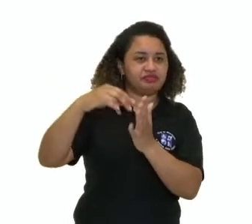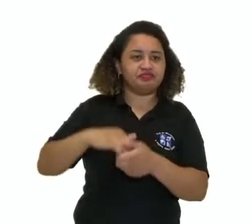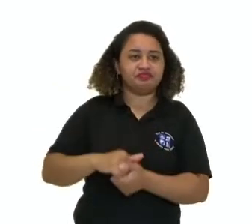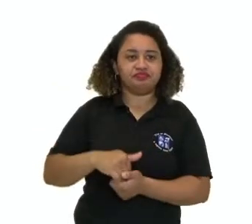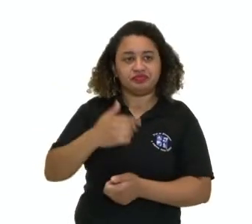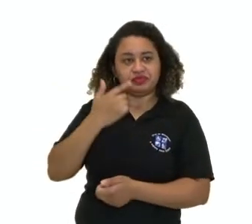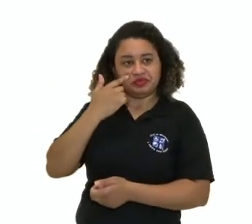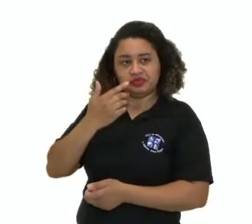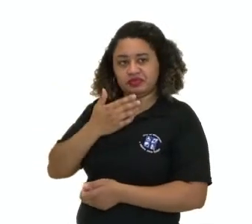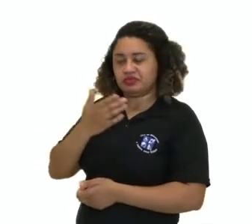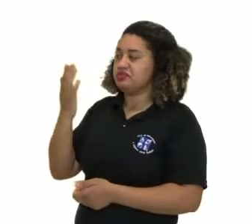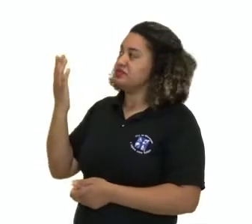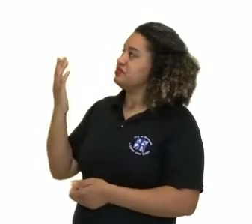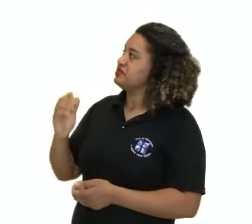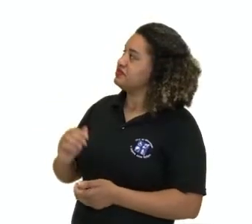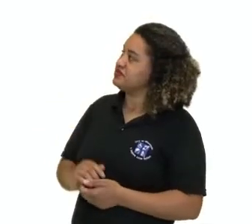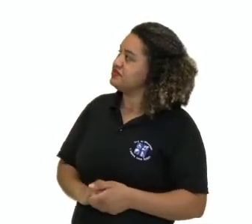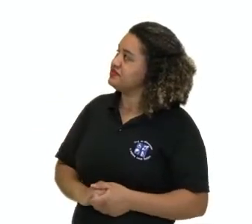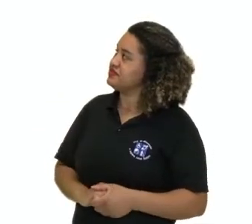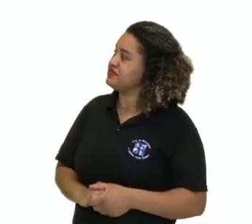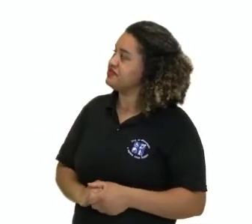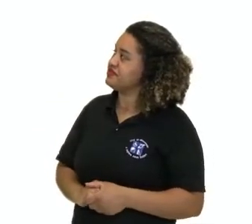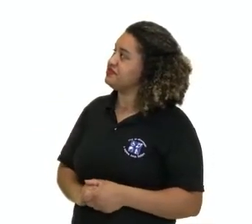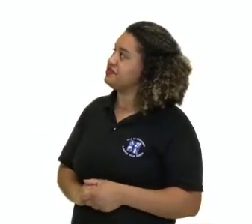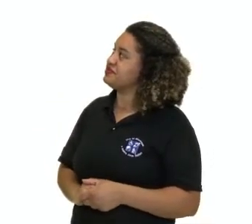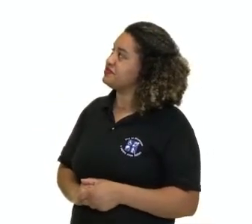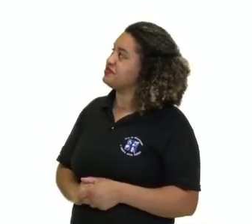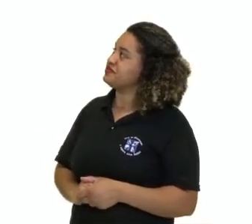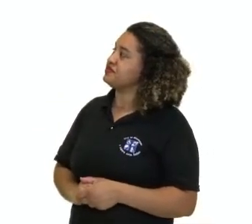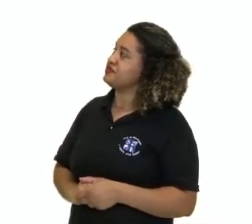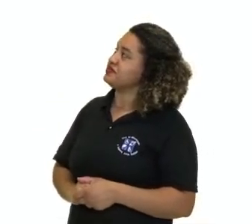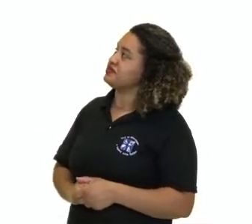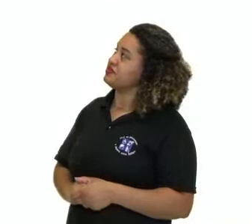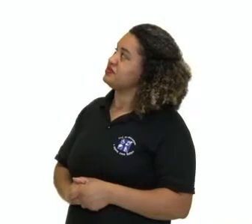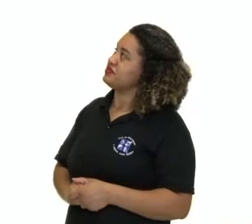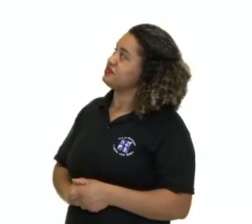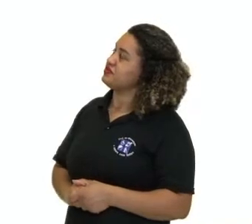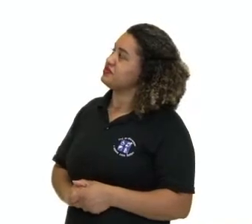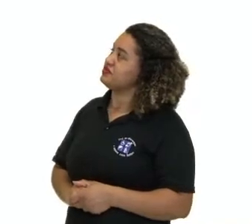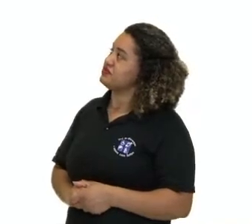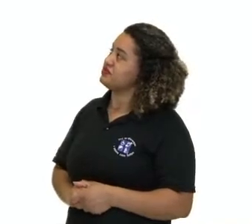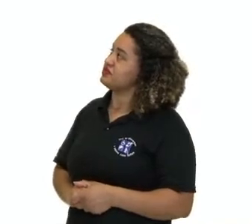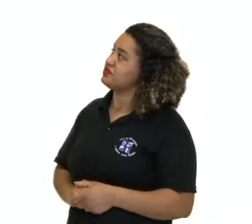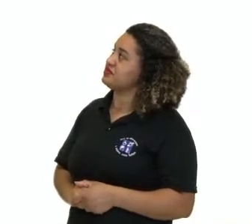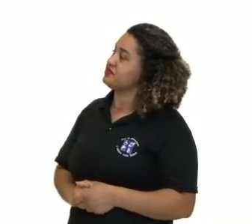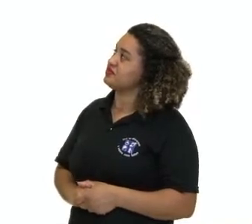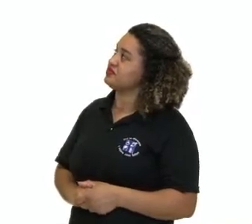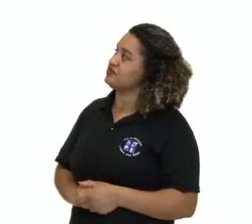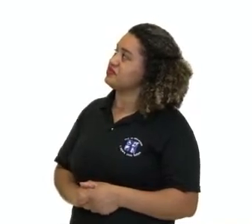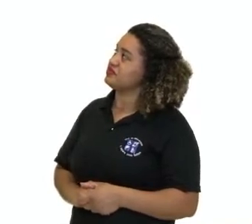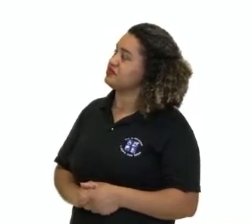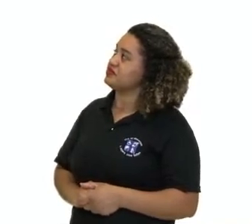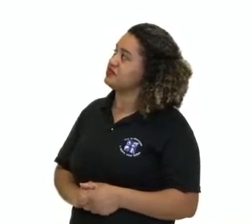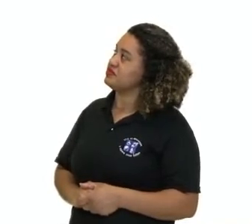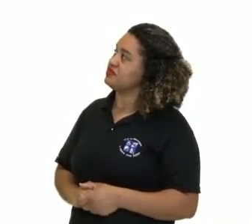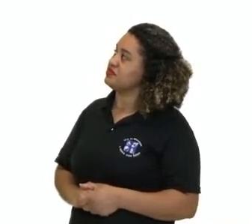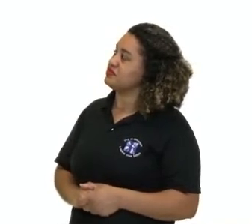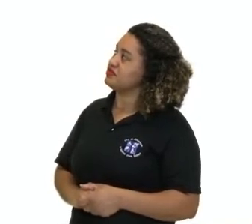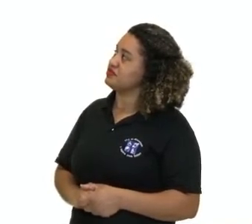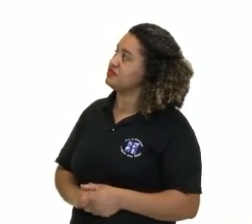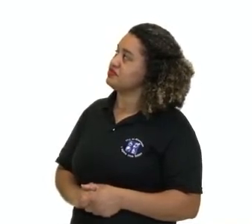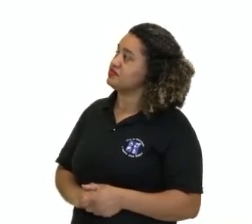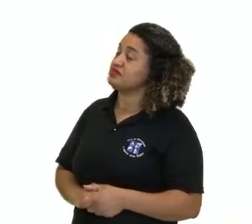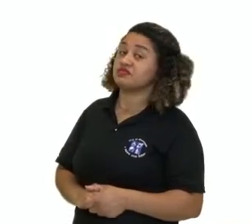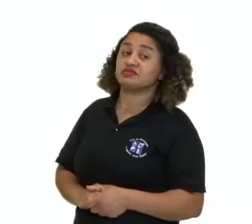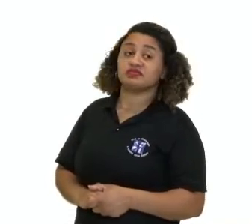esse gato para me livrar de um rato aqui em casa. Boa sorte, então. Tchau. De nada. E olha lá onde